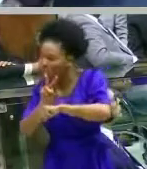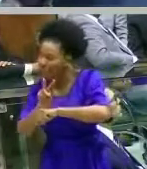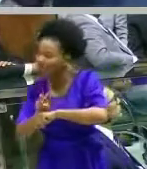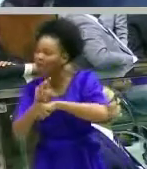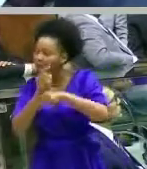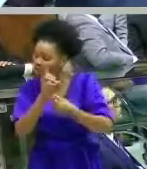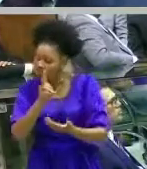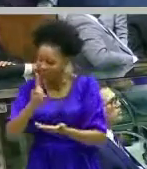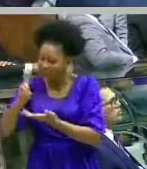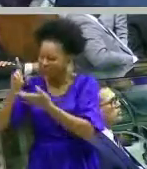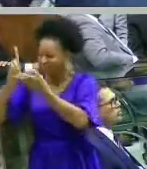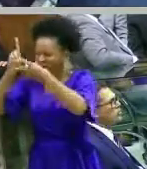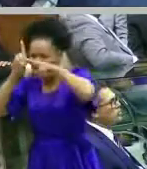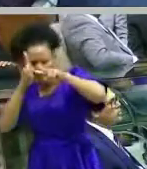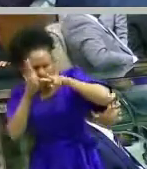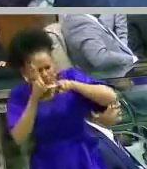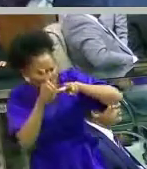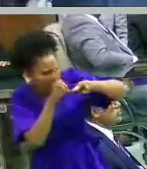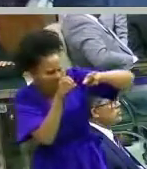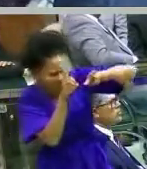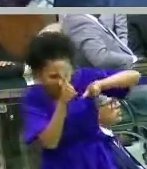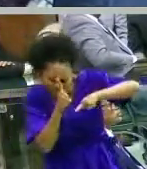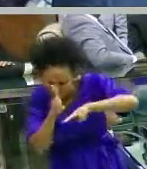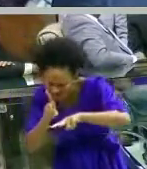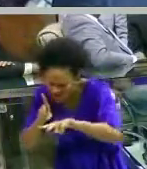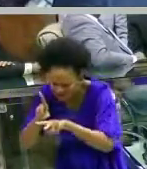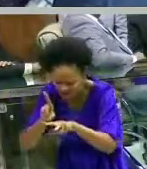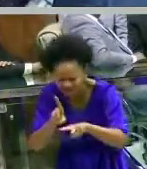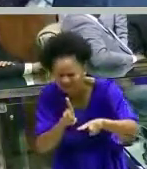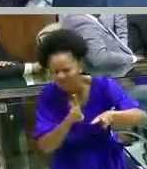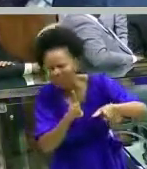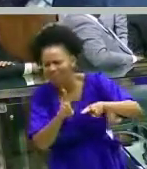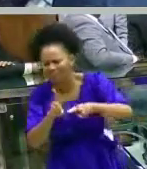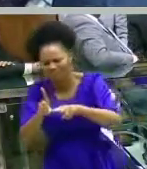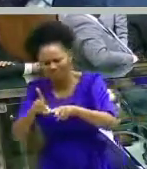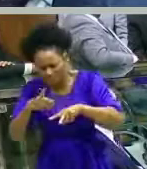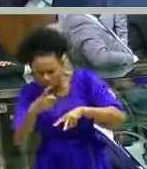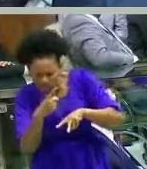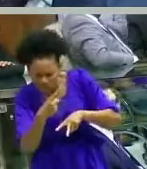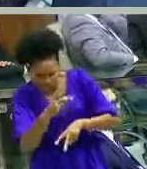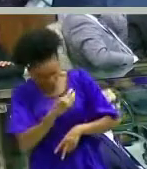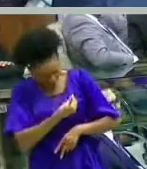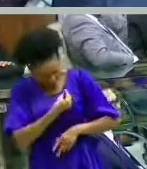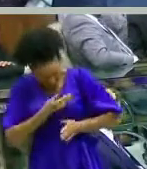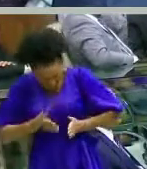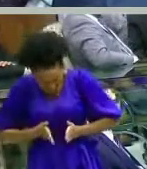Eu vejo os caminhos